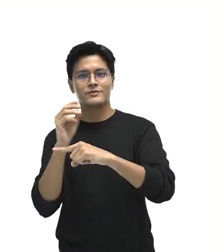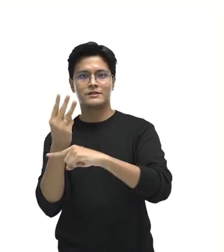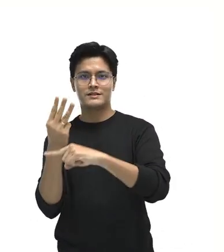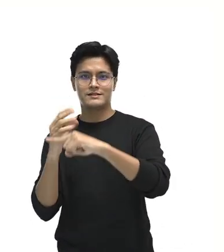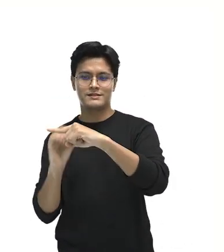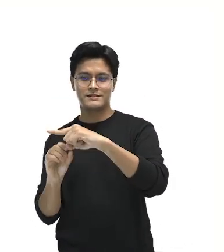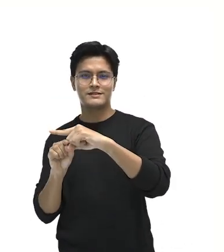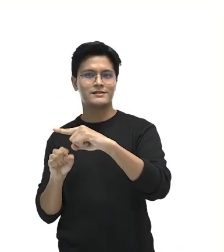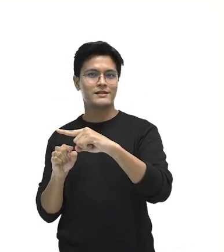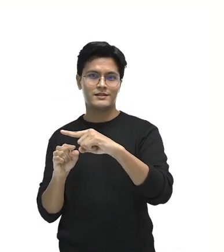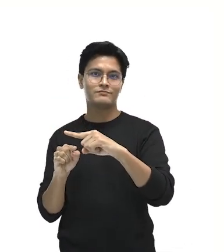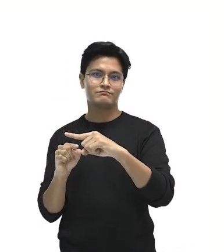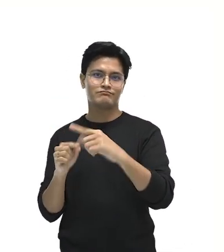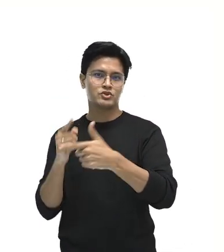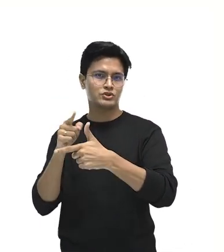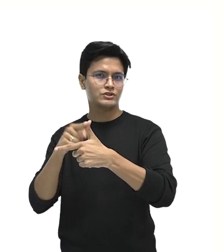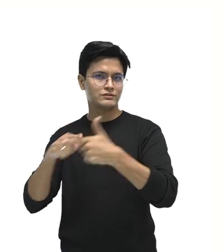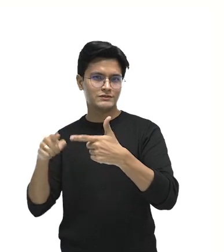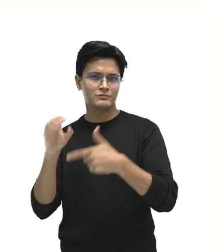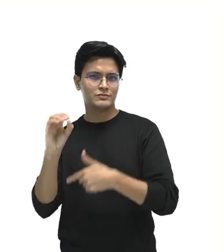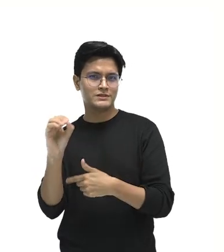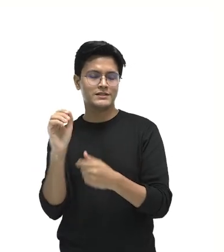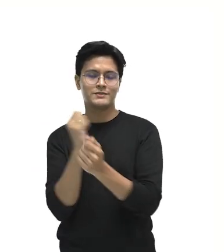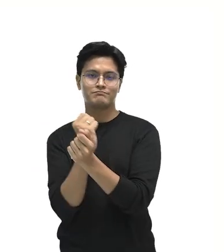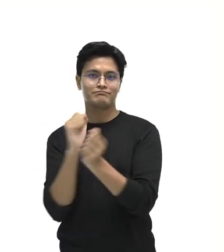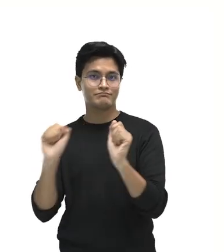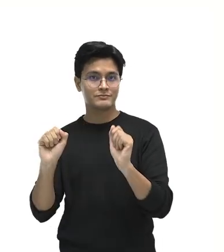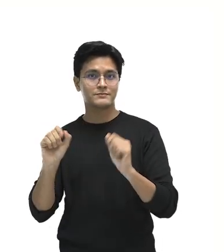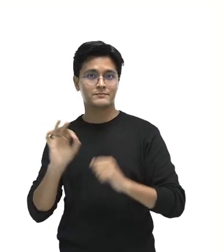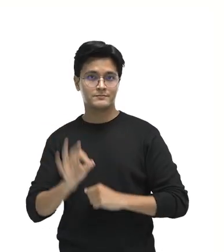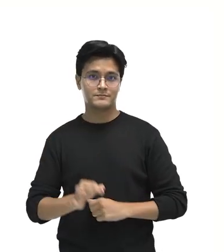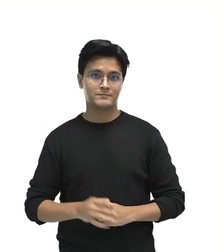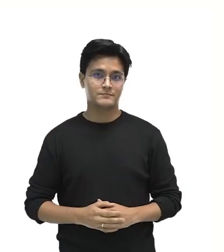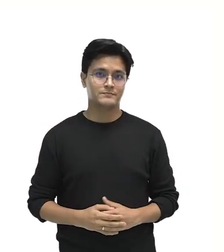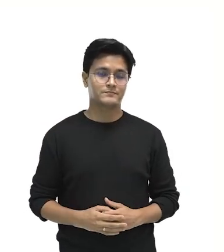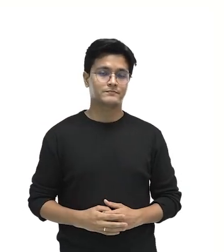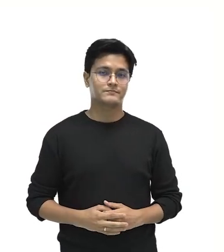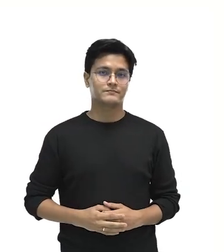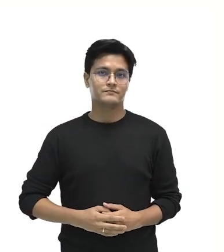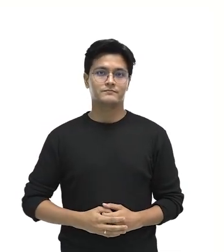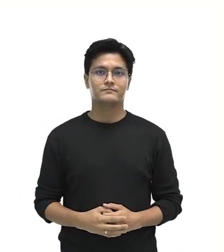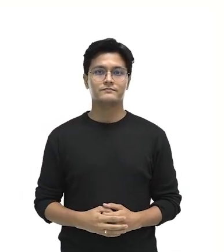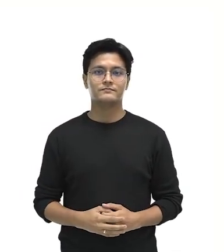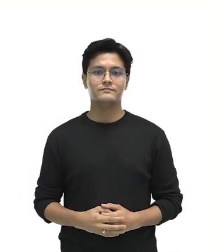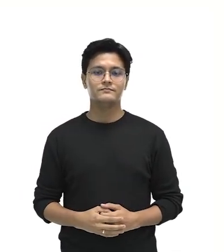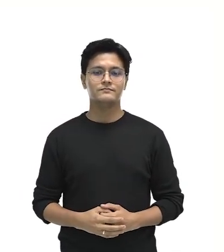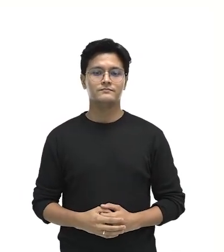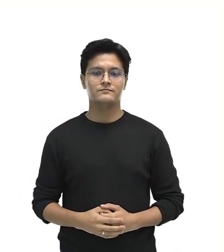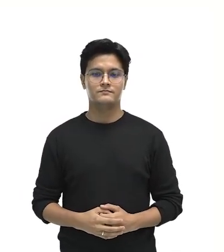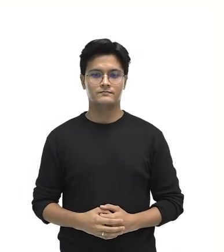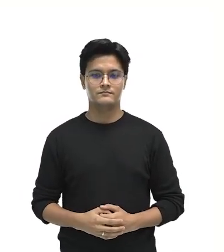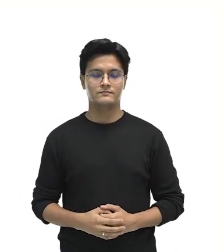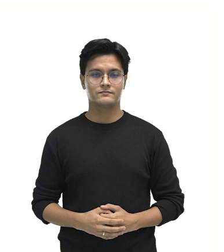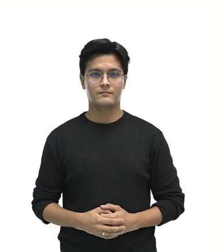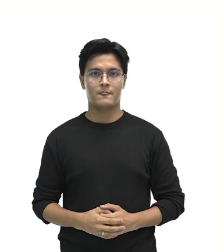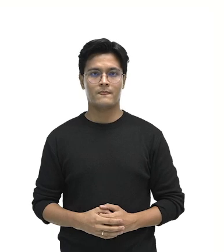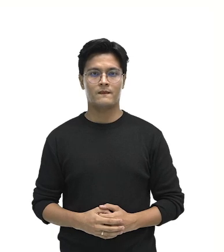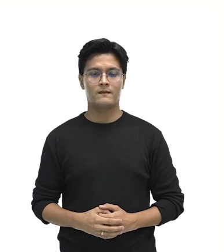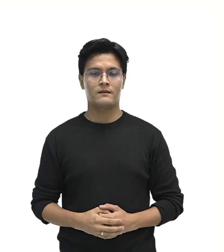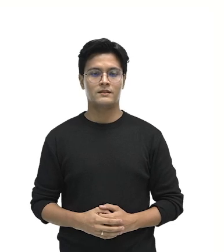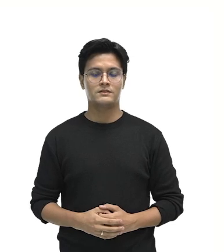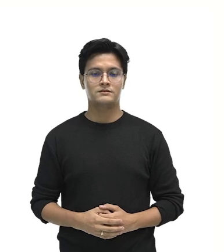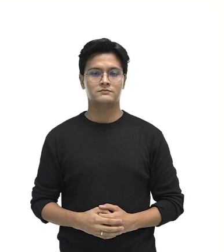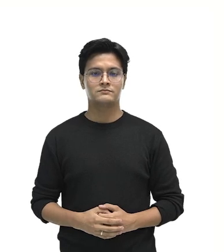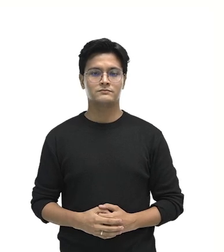verdade. Nenhum número dá para dividir por 0. Você não consegue dividir uma coisa que não existe, tá? Por outra coisa que não existe. Então, nesse